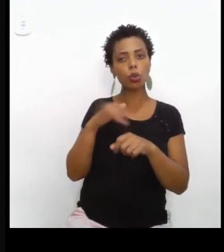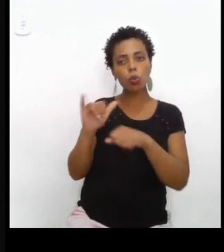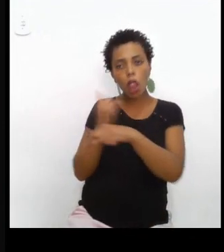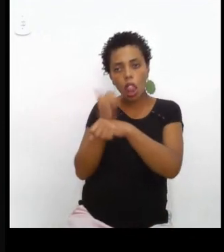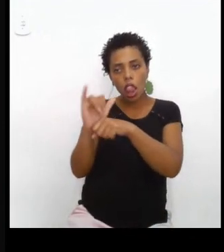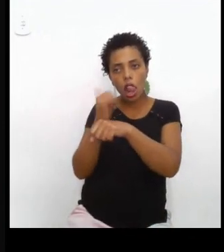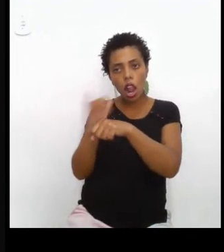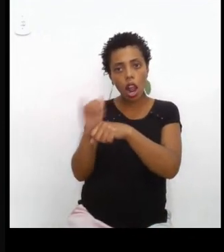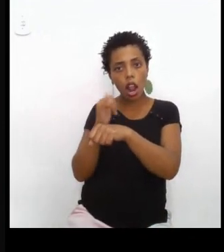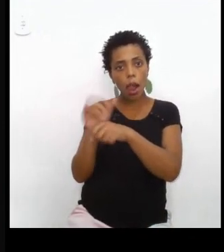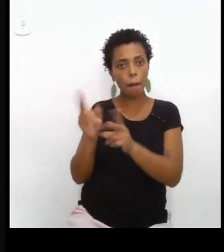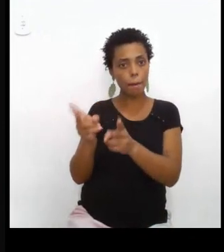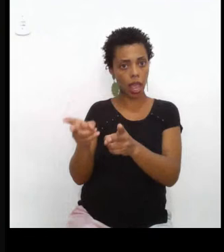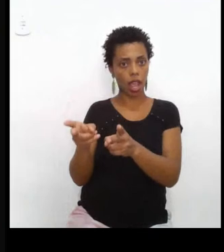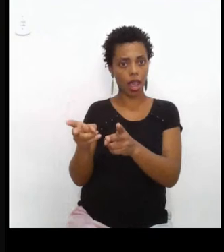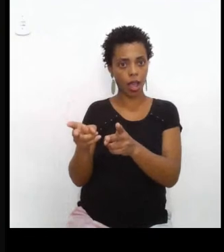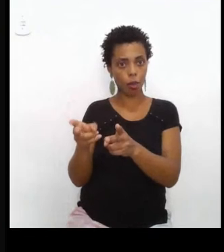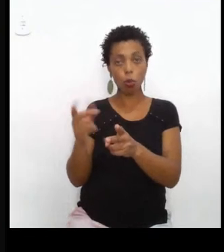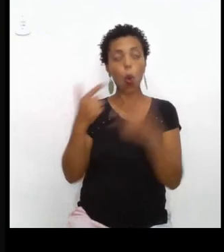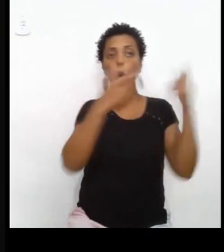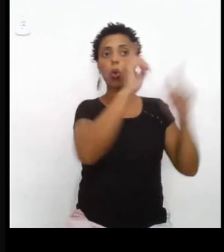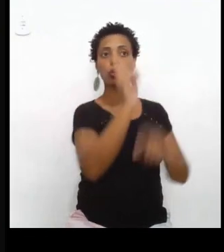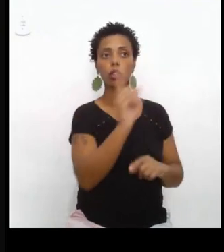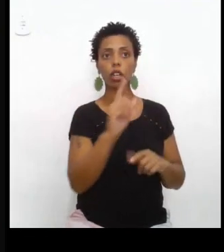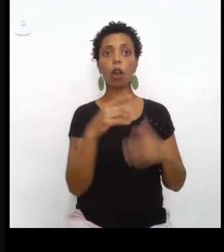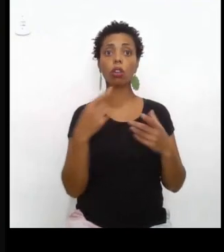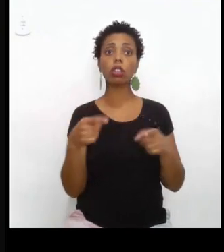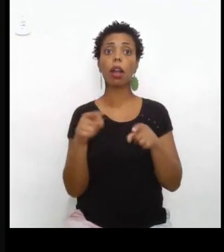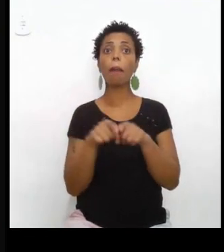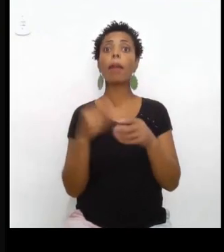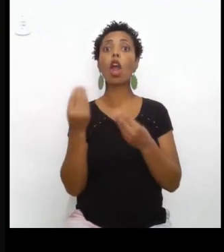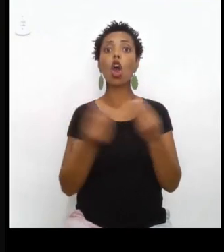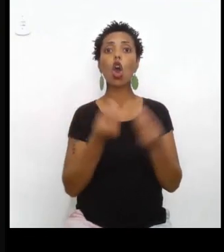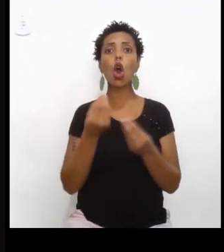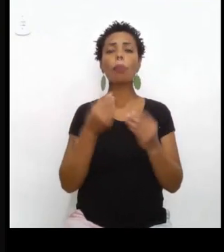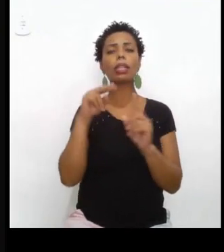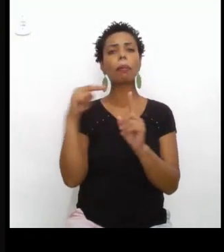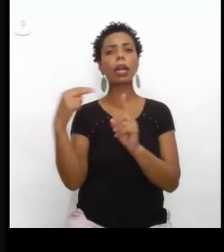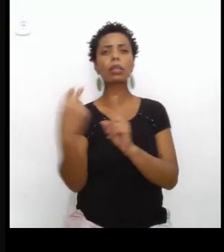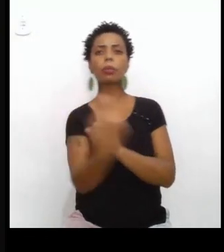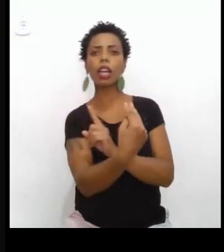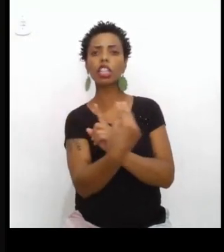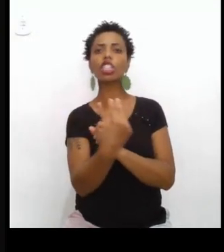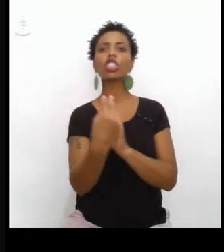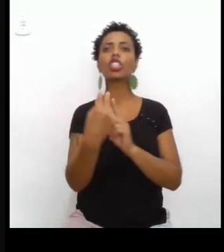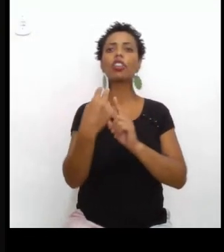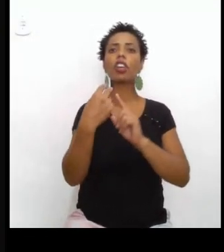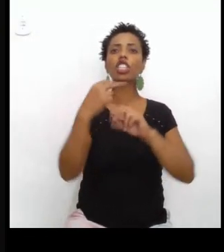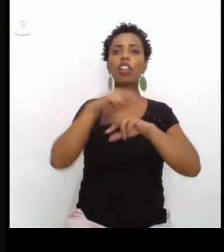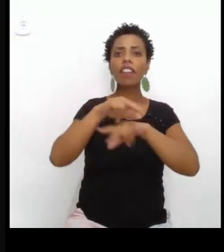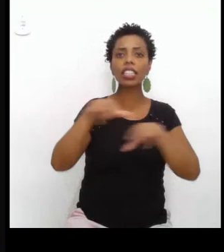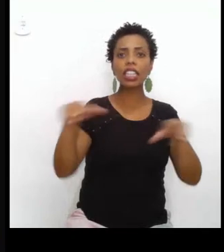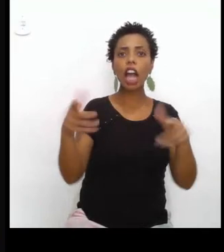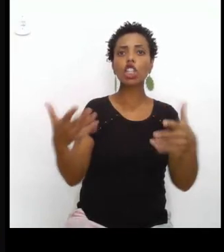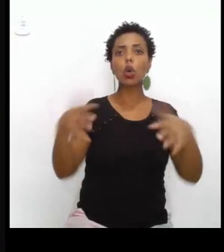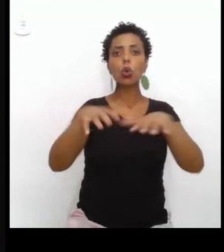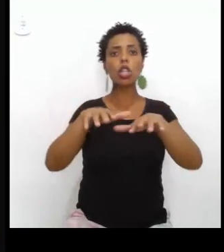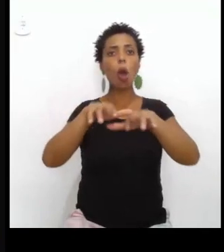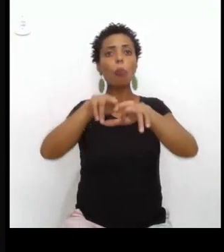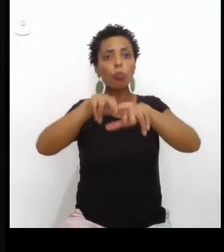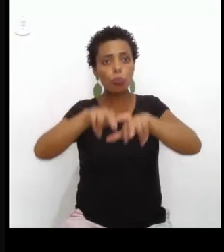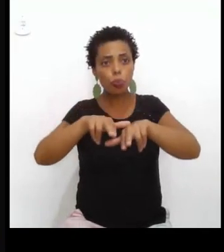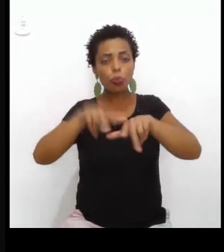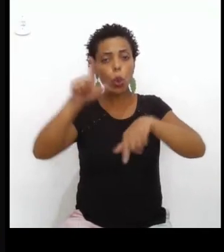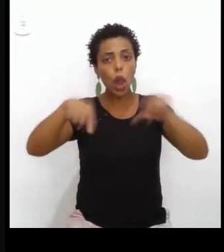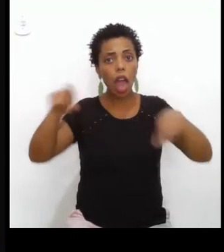e da própria comodificação dessas perspectivas de diversidade de inclusão E pluralidade então a gente também é é